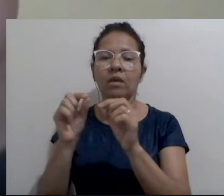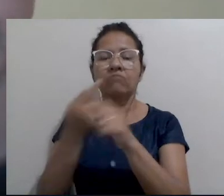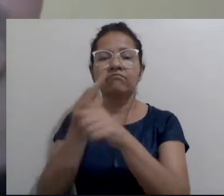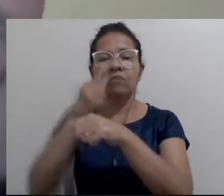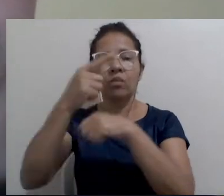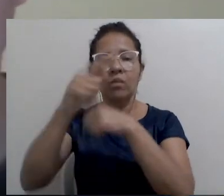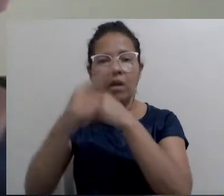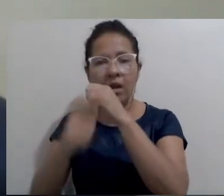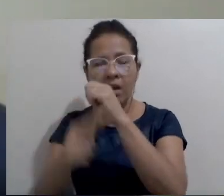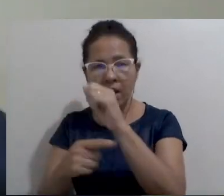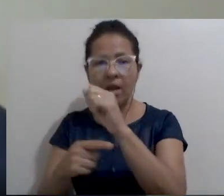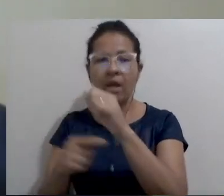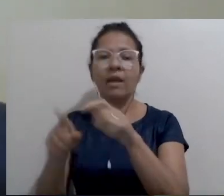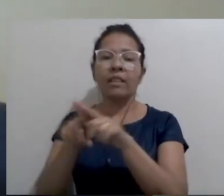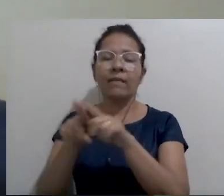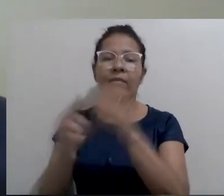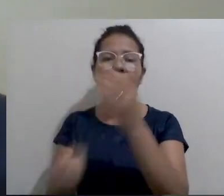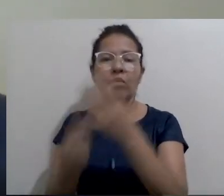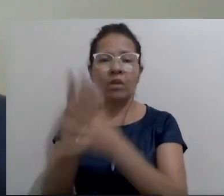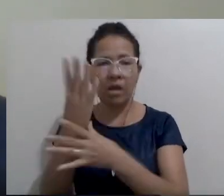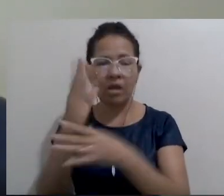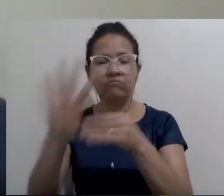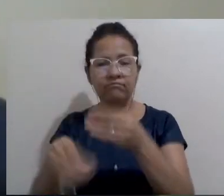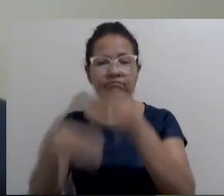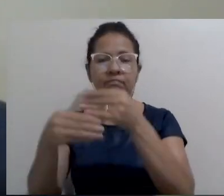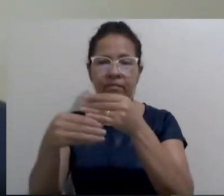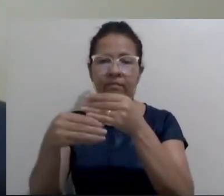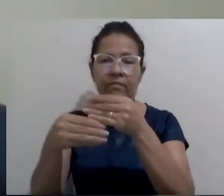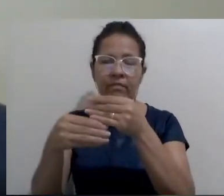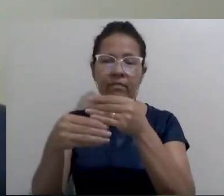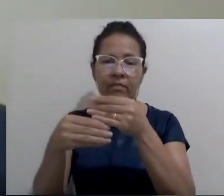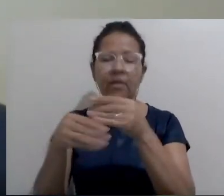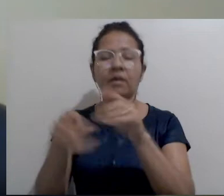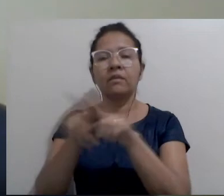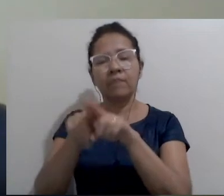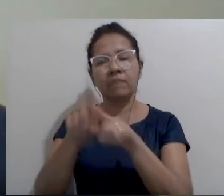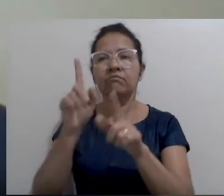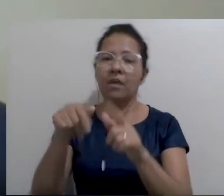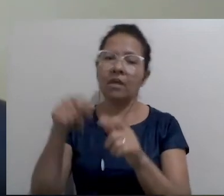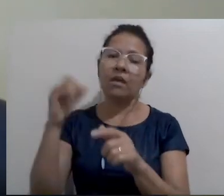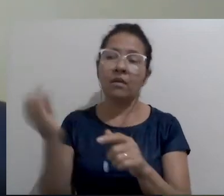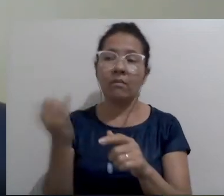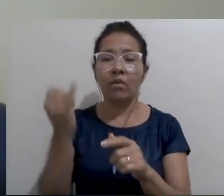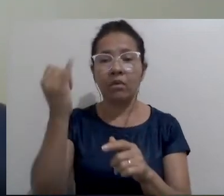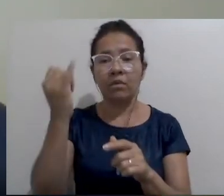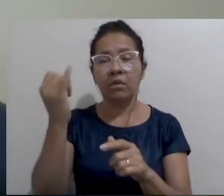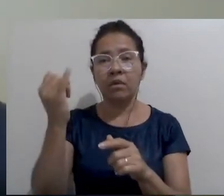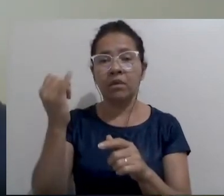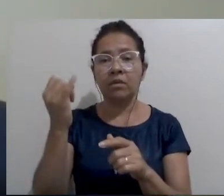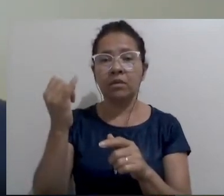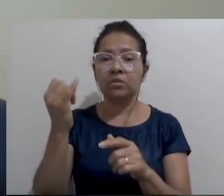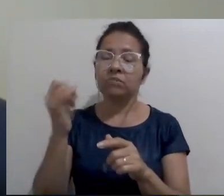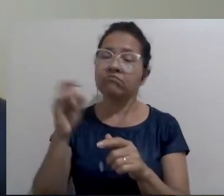aos orbitais híbridos que podem ser formados nesses compostos, né? Vimos também muito importante que nem todos os